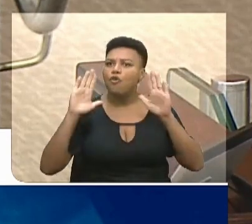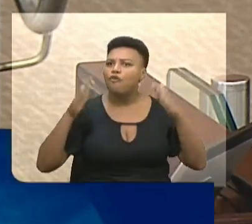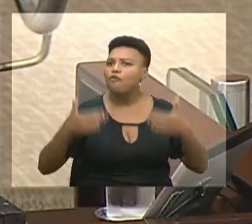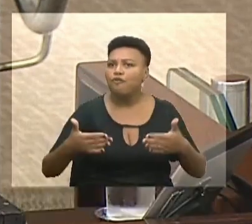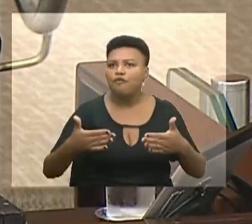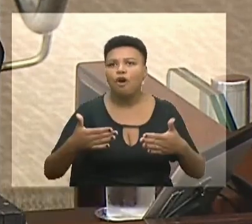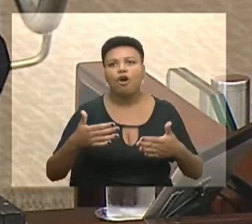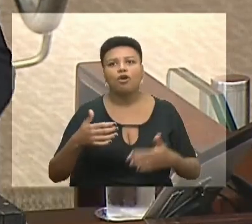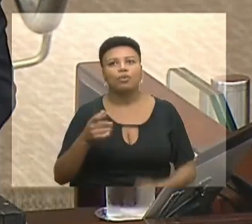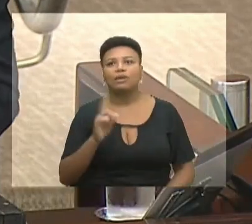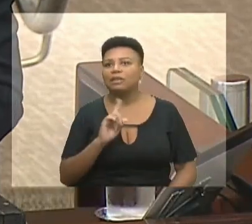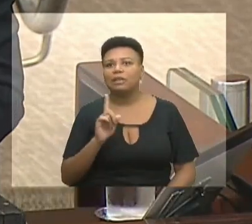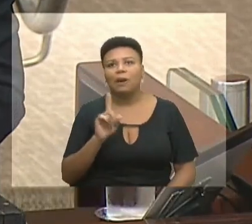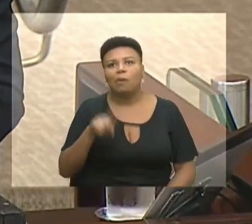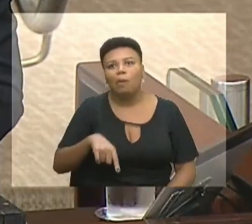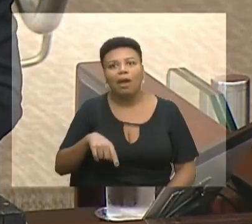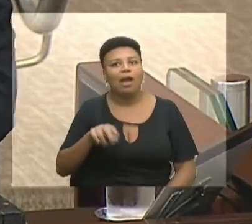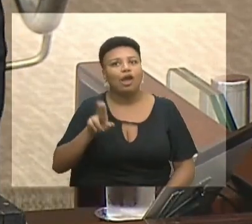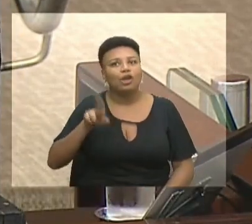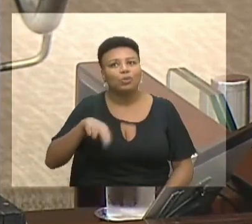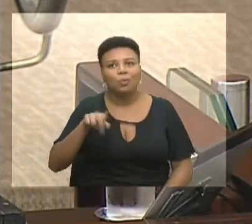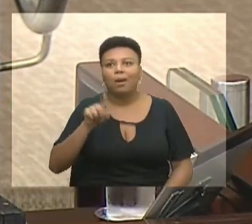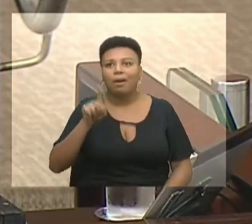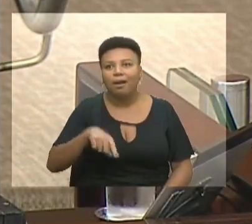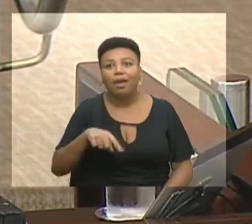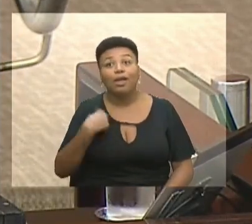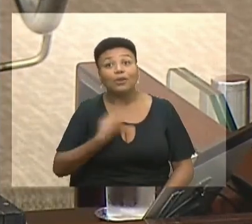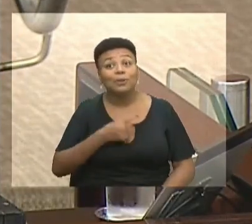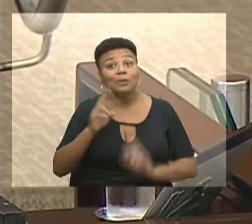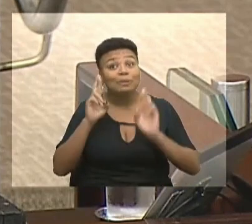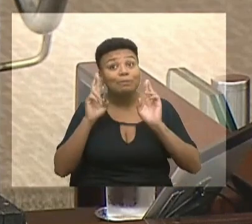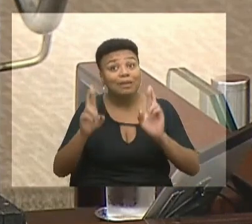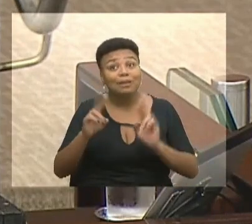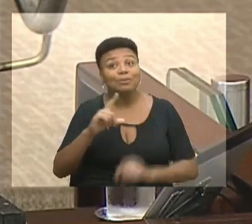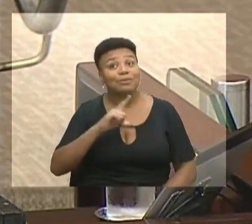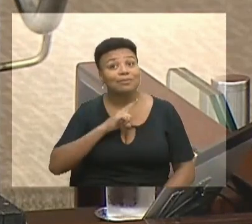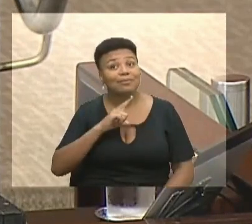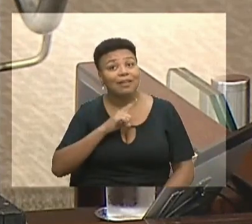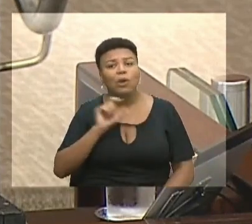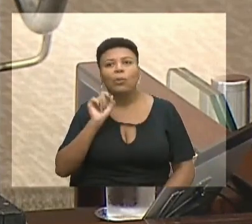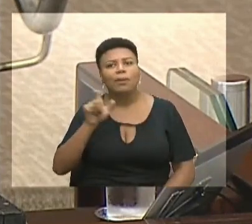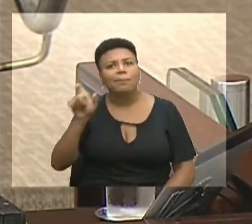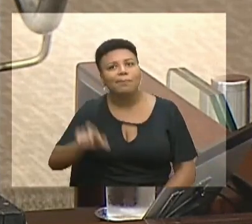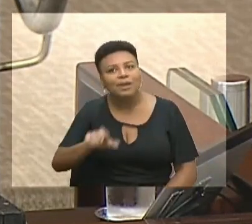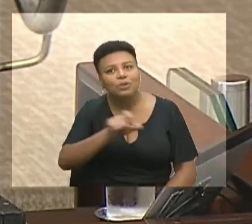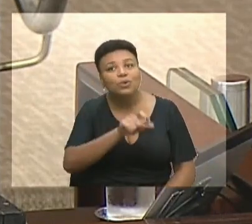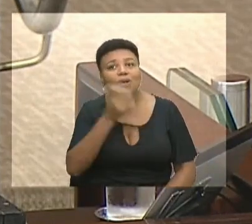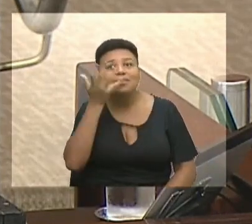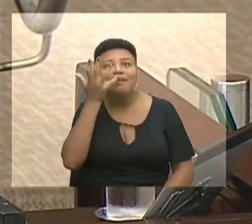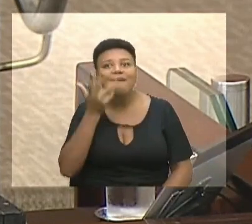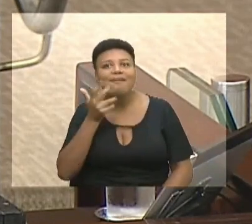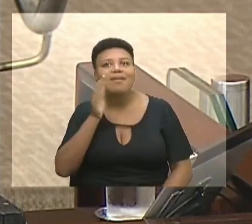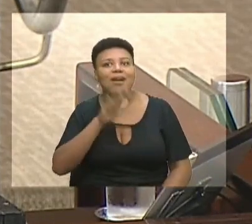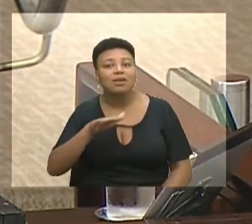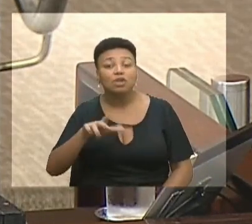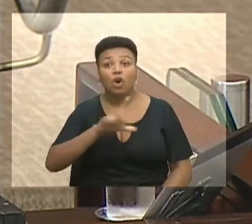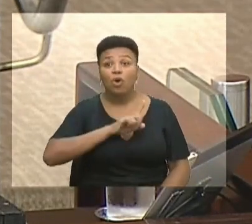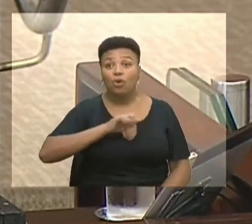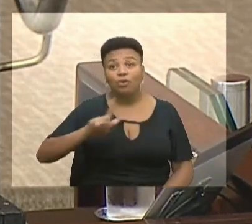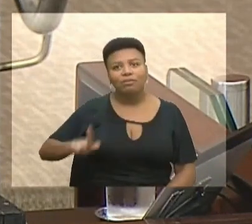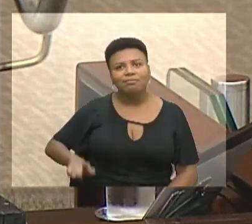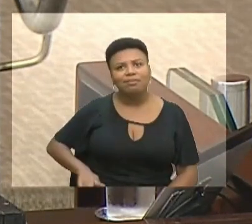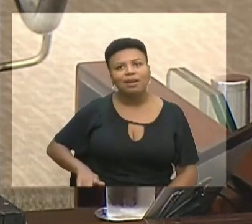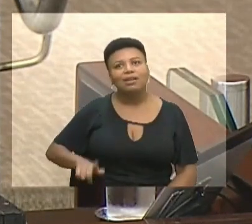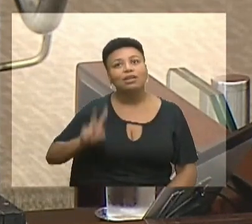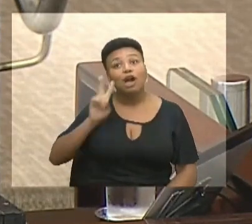não não é nunca foi e a gente espera que seja as pessoas e as Crianças o governador tá